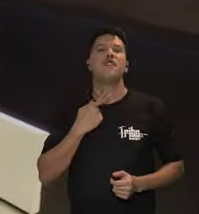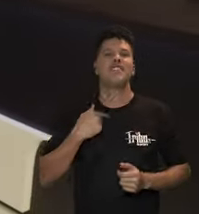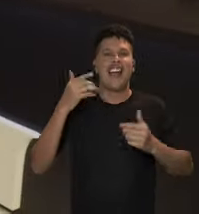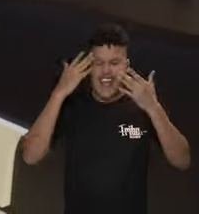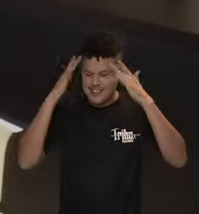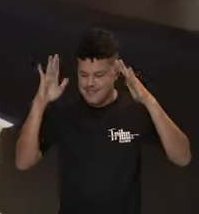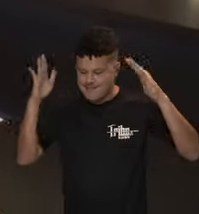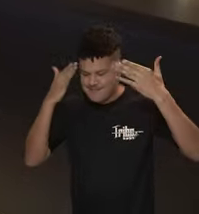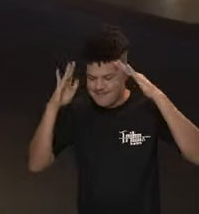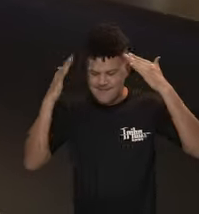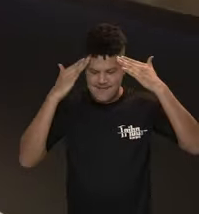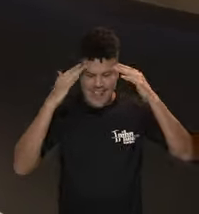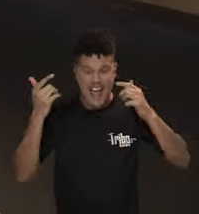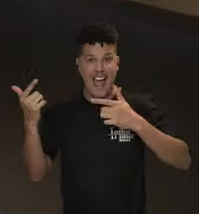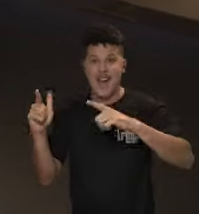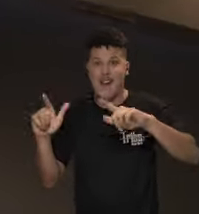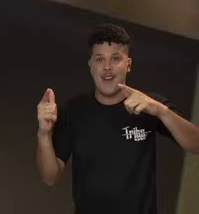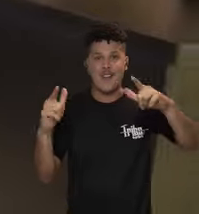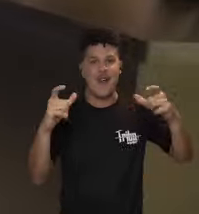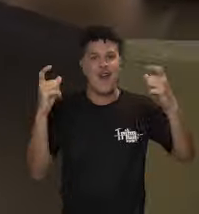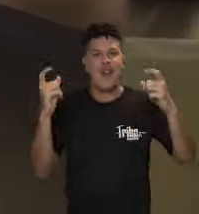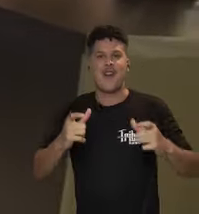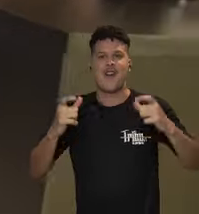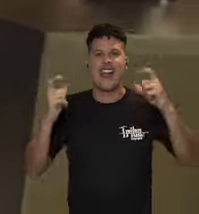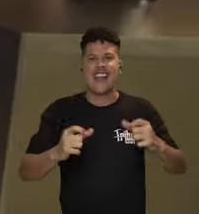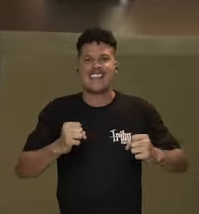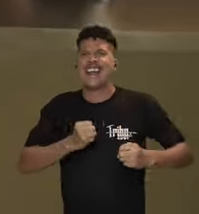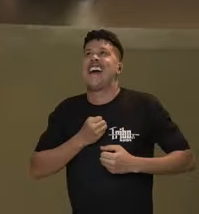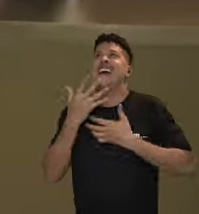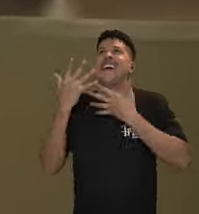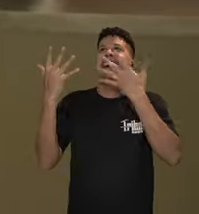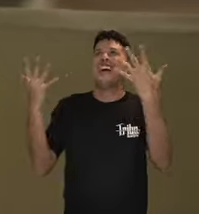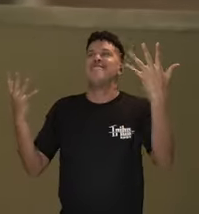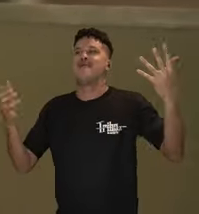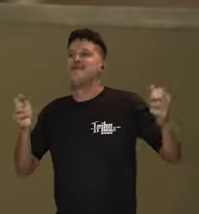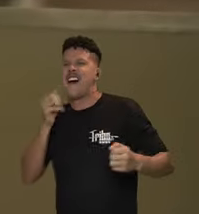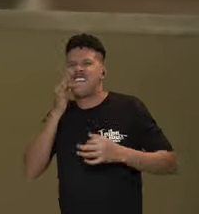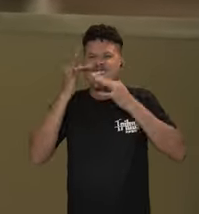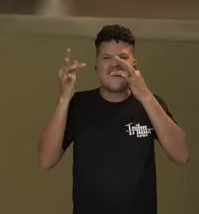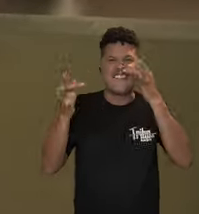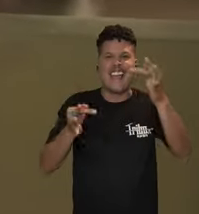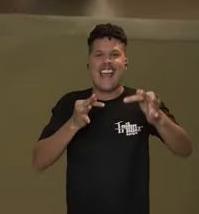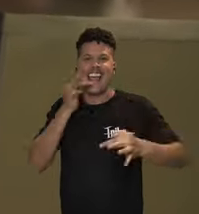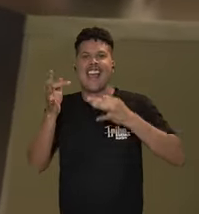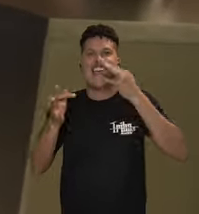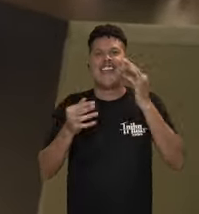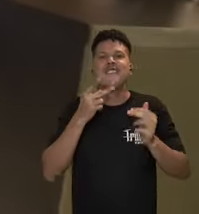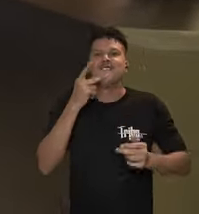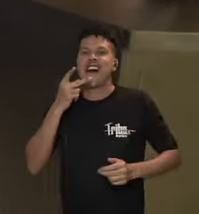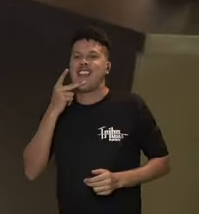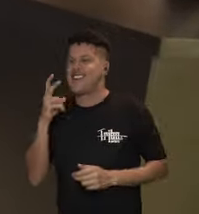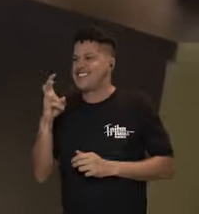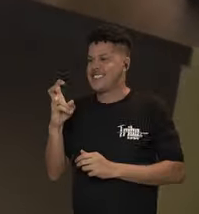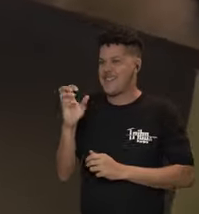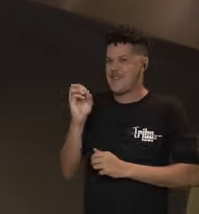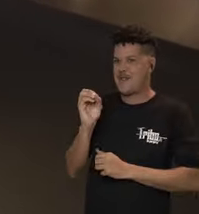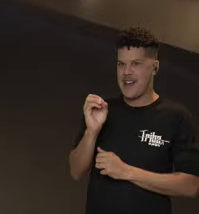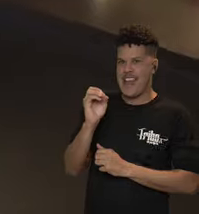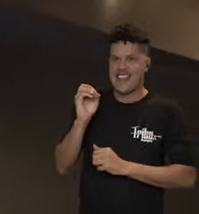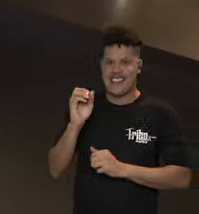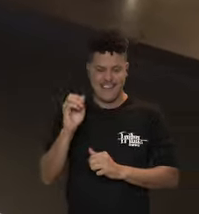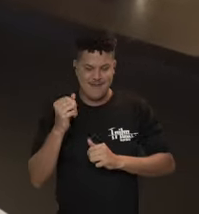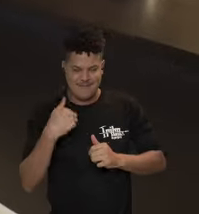lá, pra outro lugar, esbagaçar, roupa fudei. Falou das